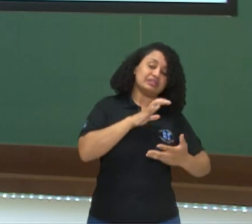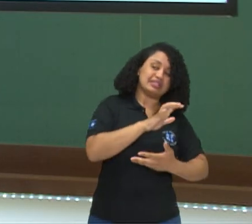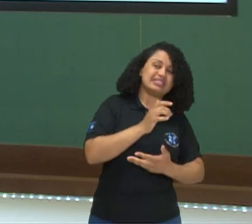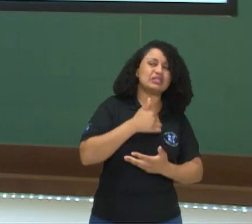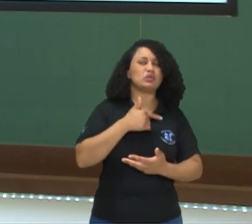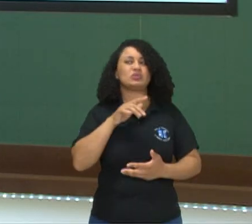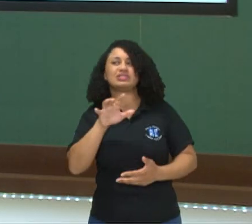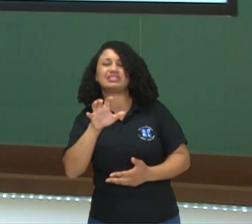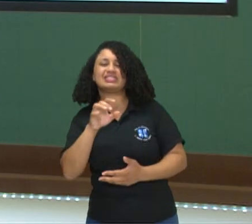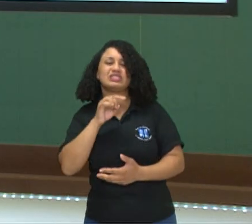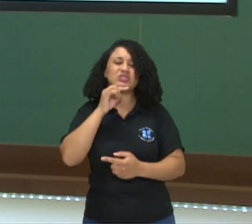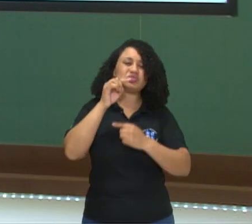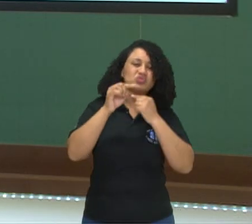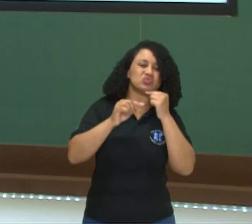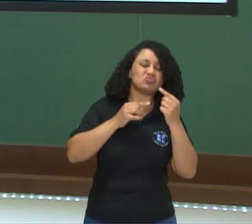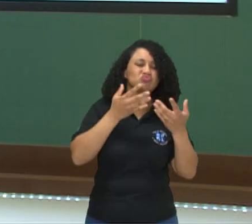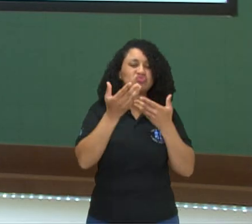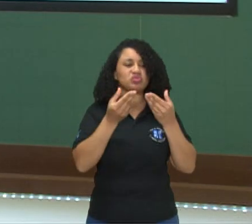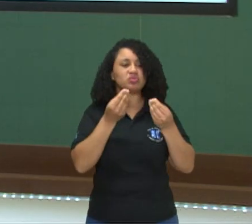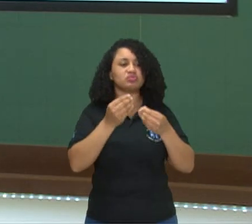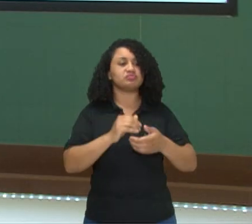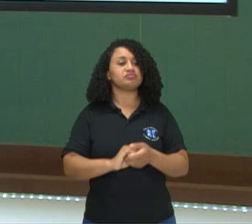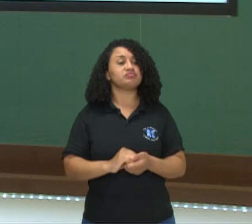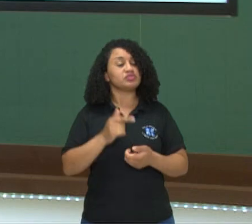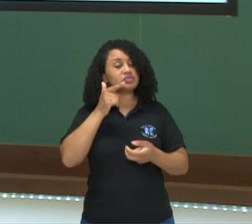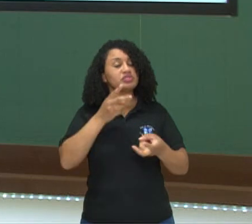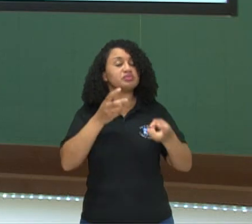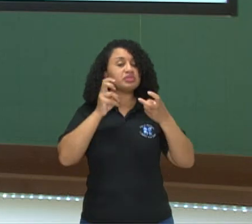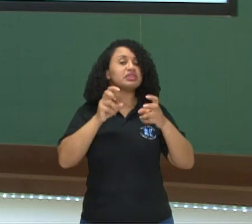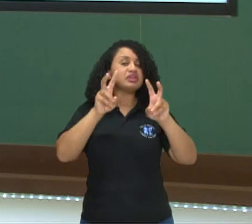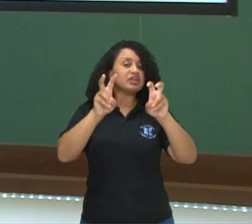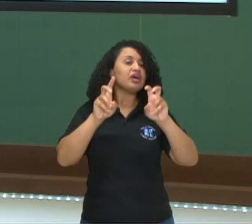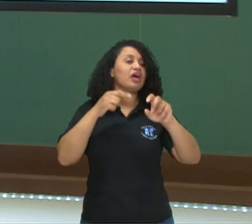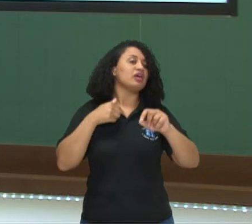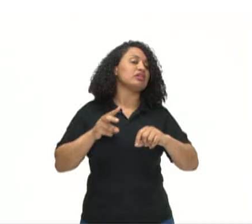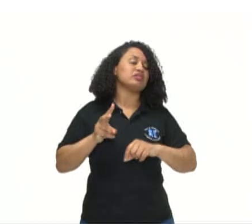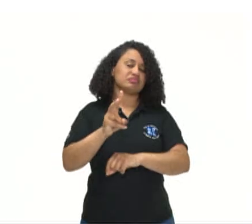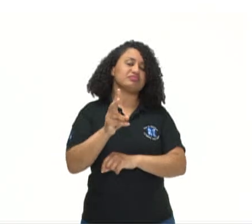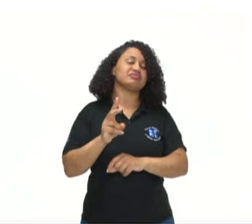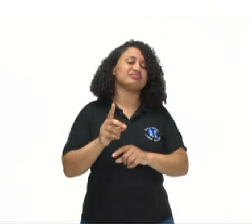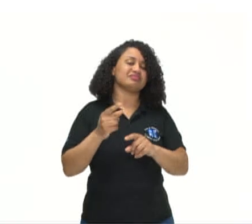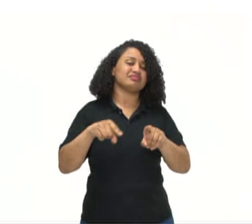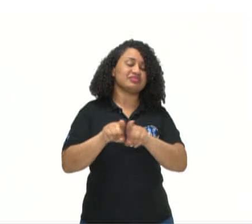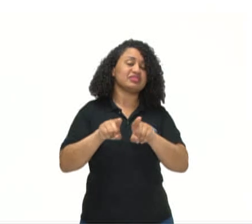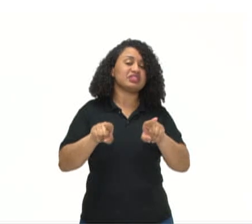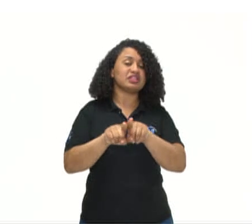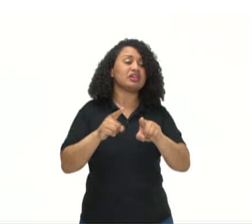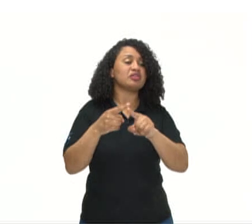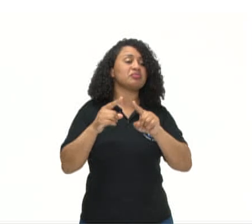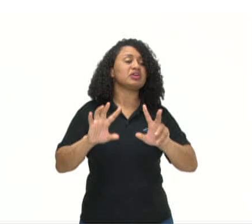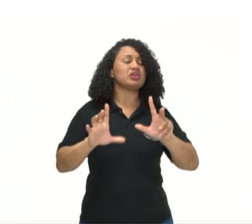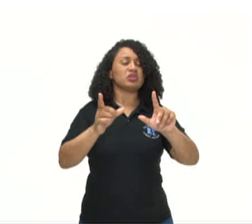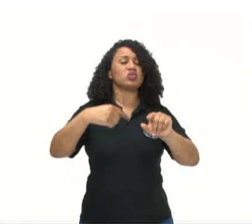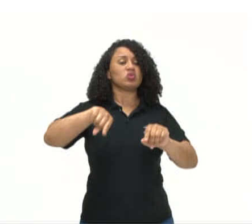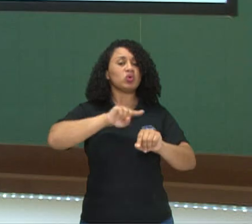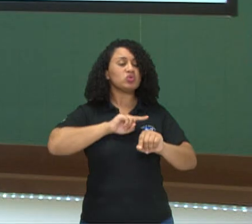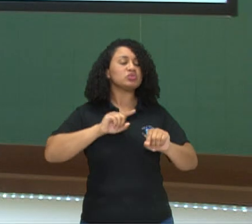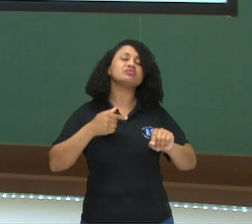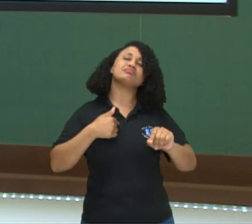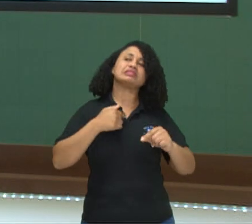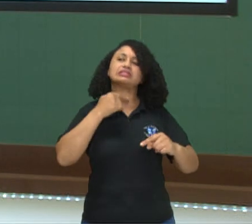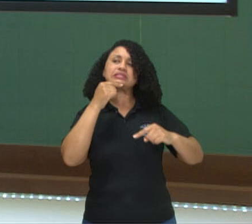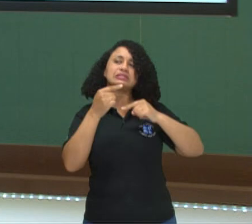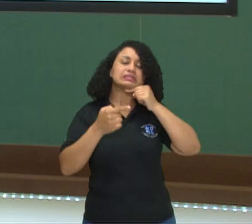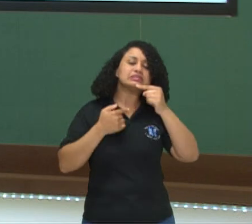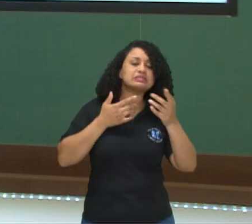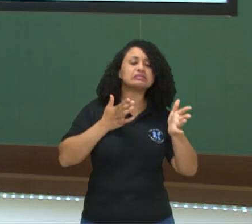outra parte é de outra. A identificação com o tema é bem frequente, uma vez que todos somos constituídos de contradições. Então aqui fala